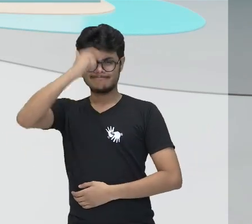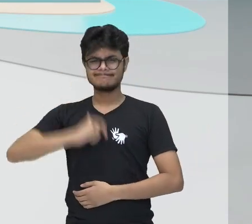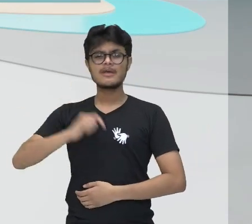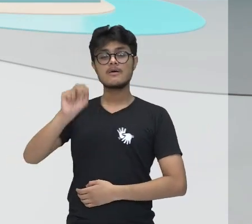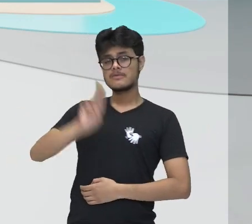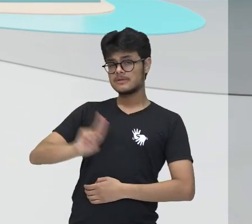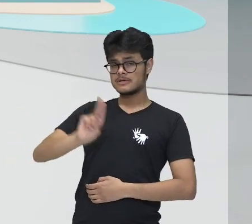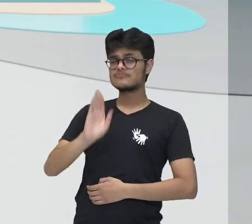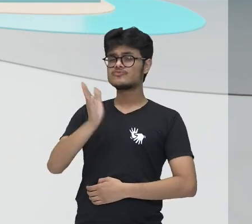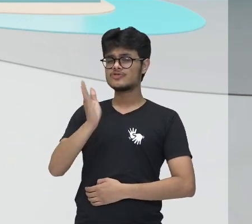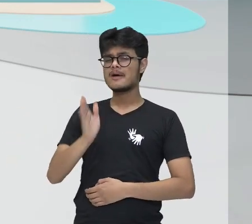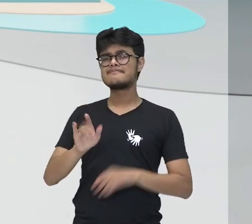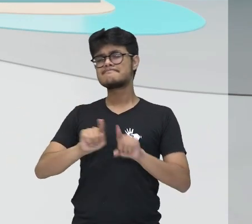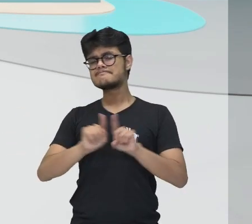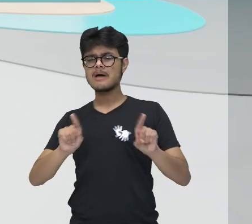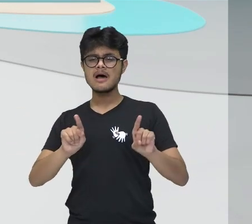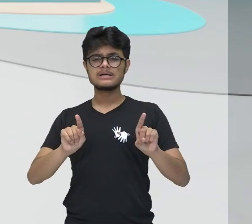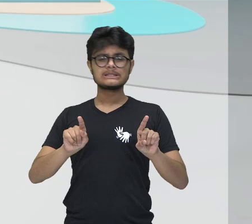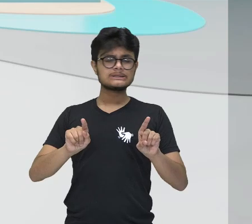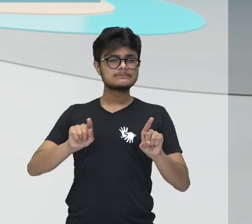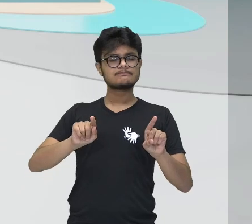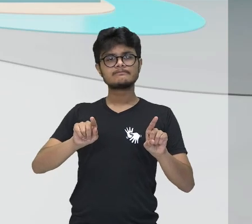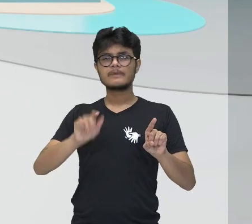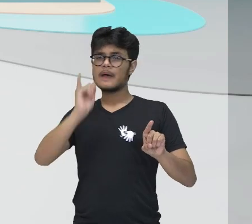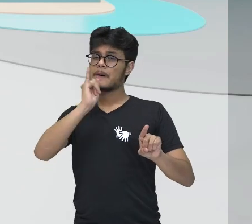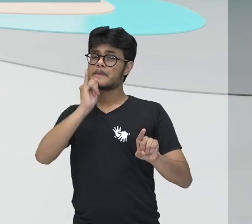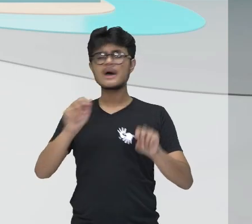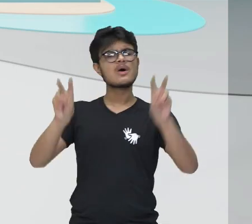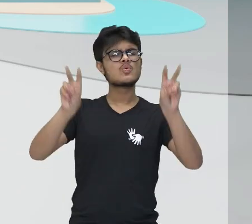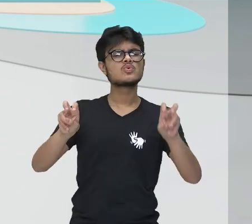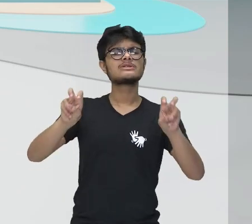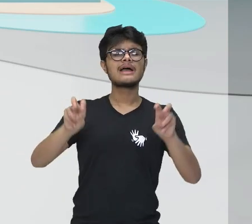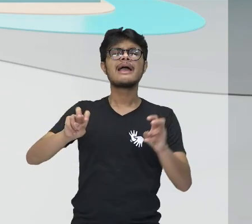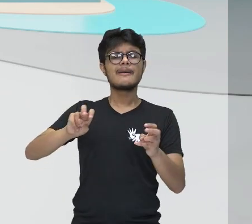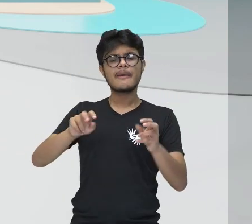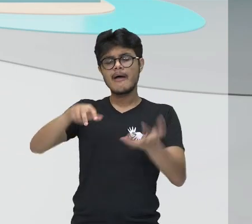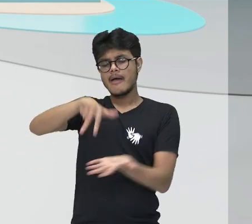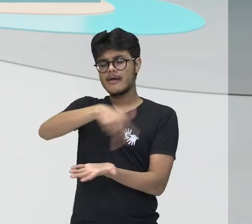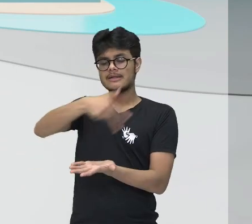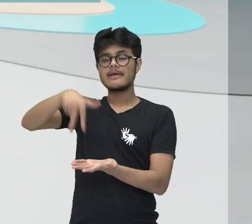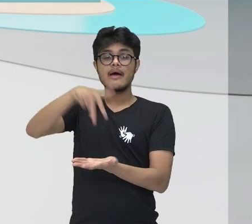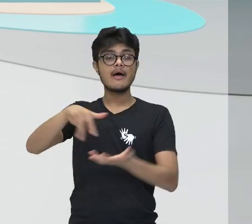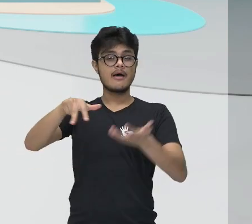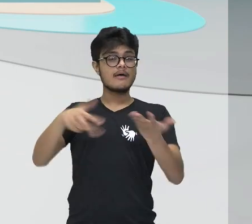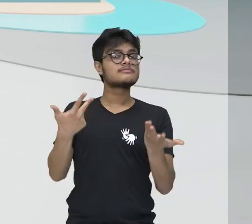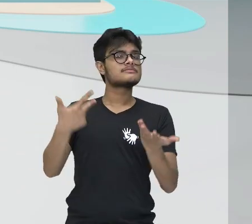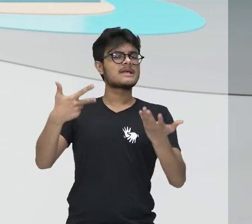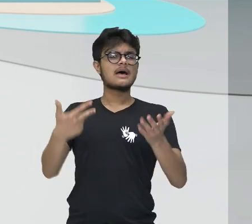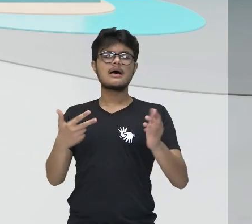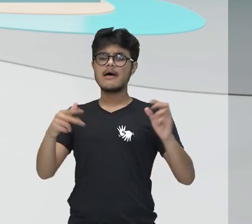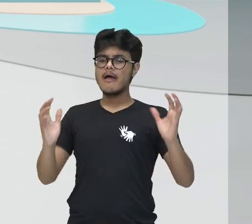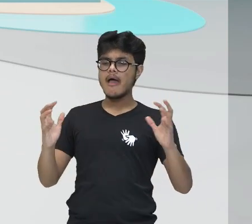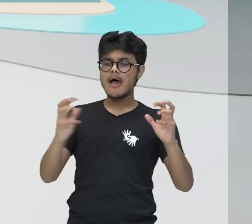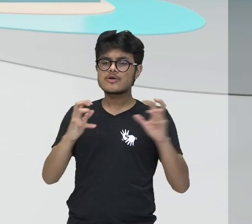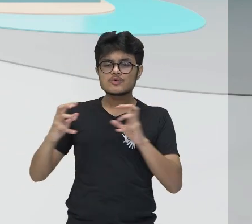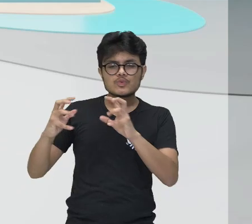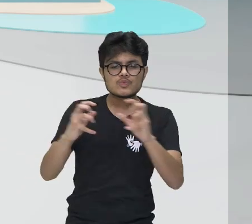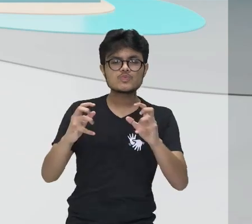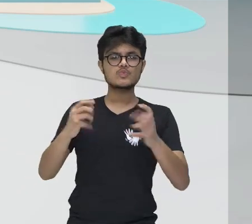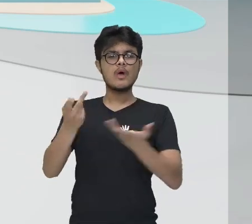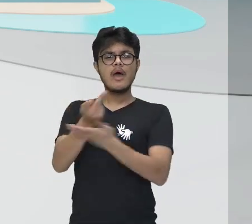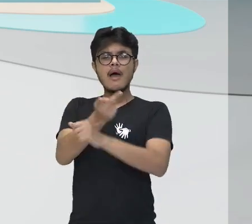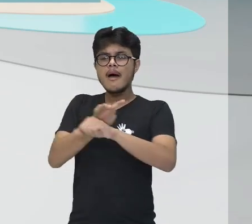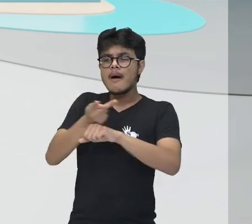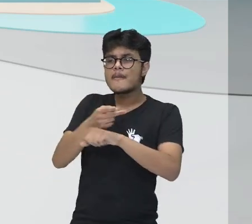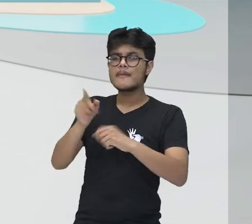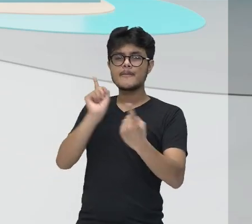comum, sugerindo atividades como a dança, a luta e principalmente a caça, mas normalmente